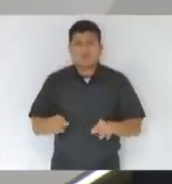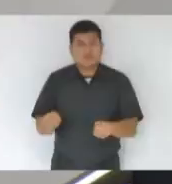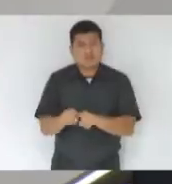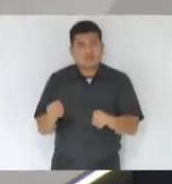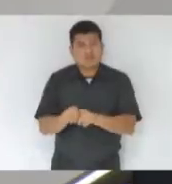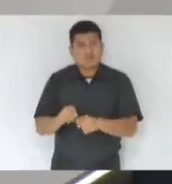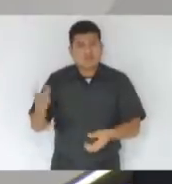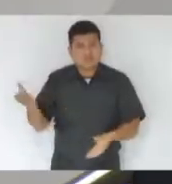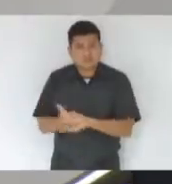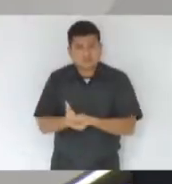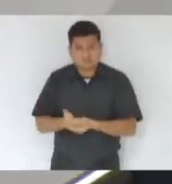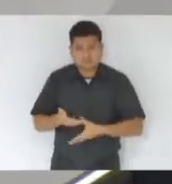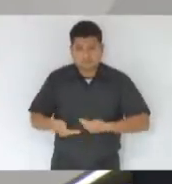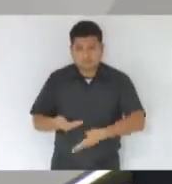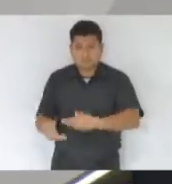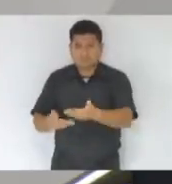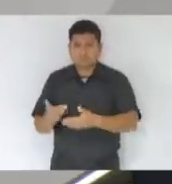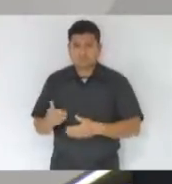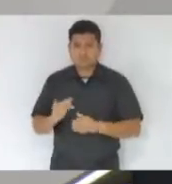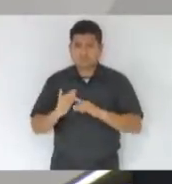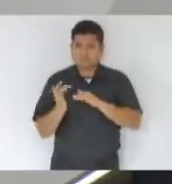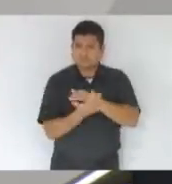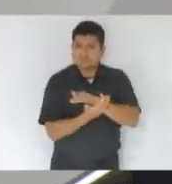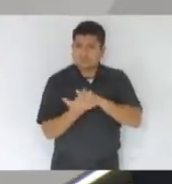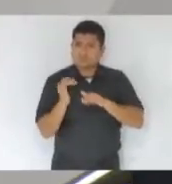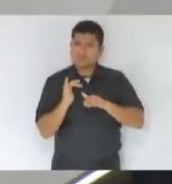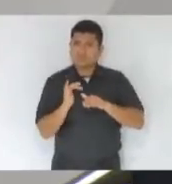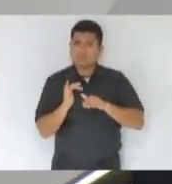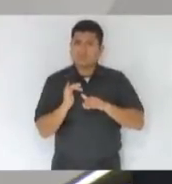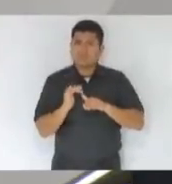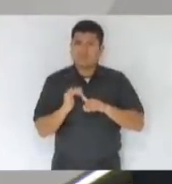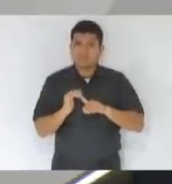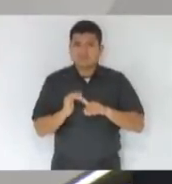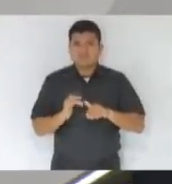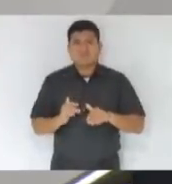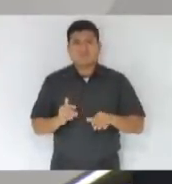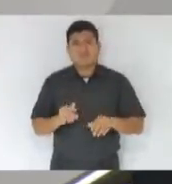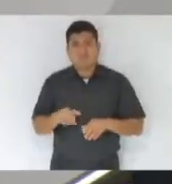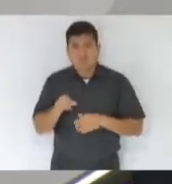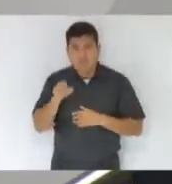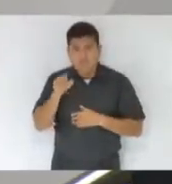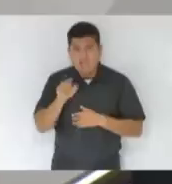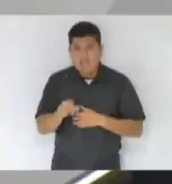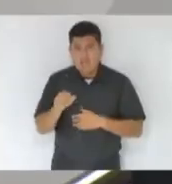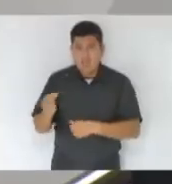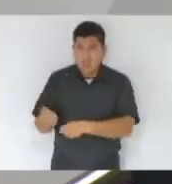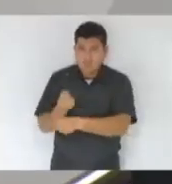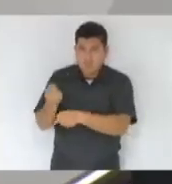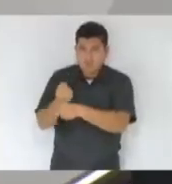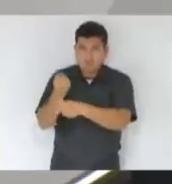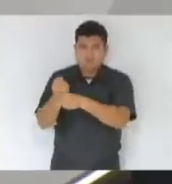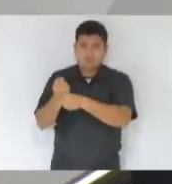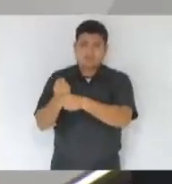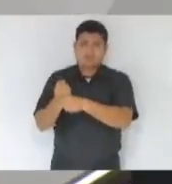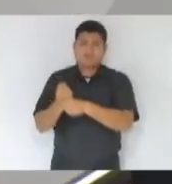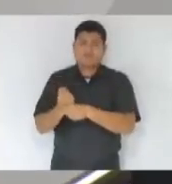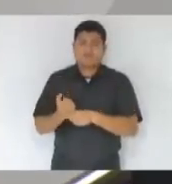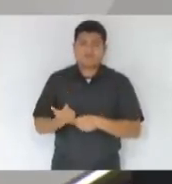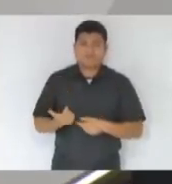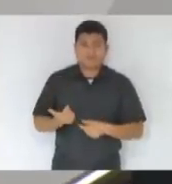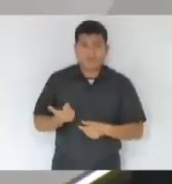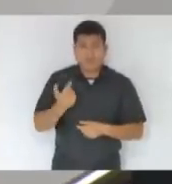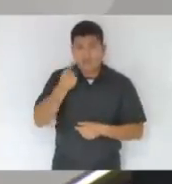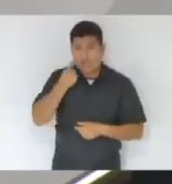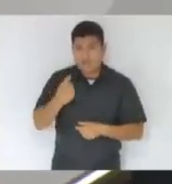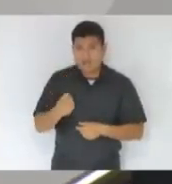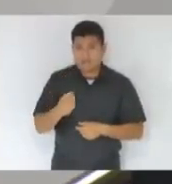redes sociais, já deu entrevista a Oswaldo. Toda a obra, o restante da obra da Oswaldo Reis